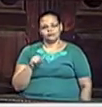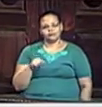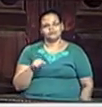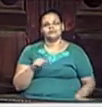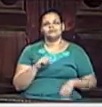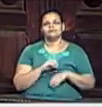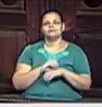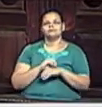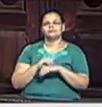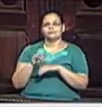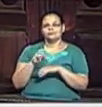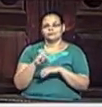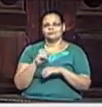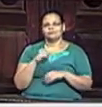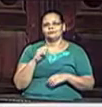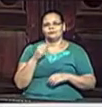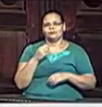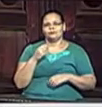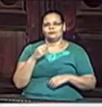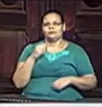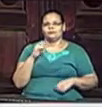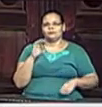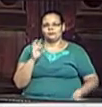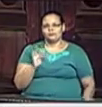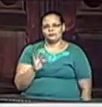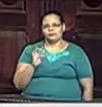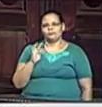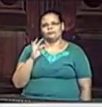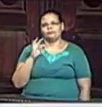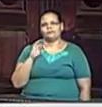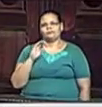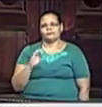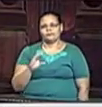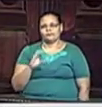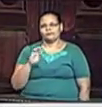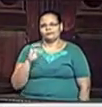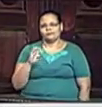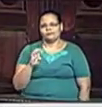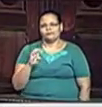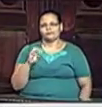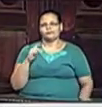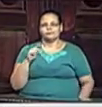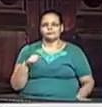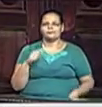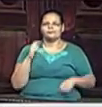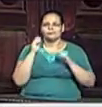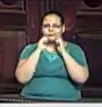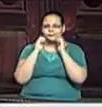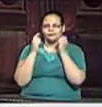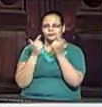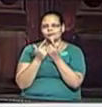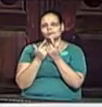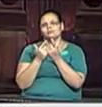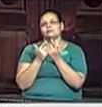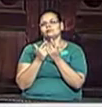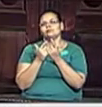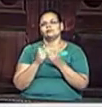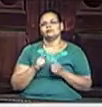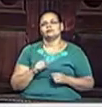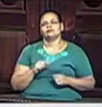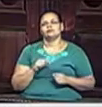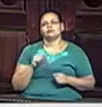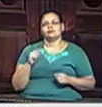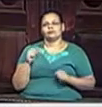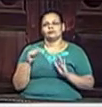encaminhar ao Tribunal de Contas e à Assembleia Legislativa